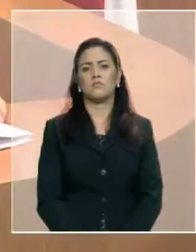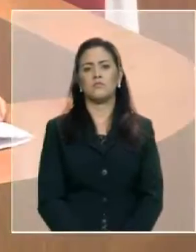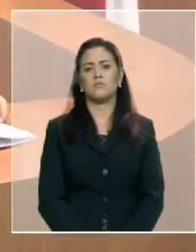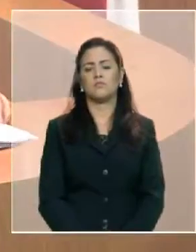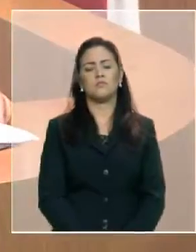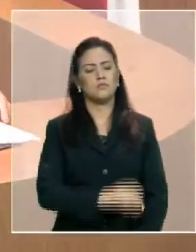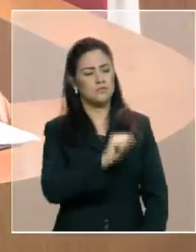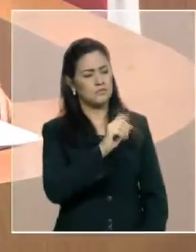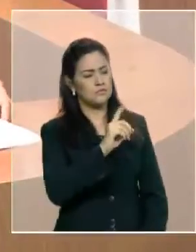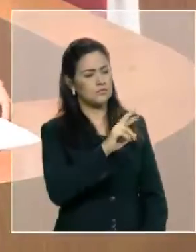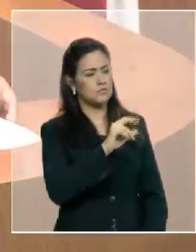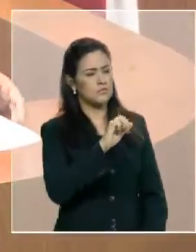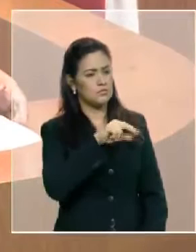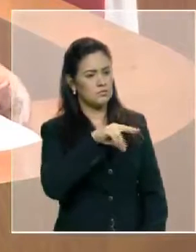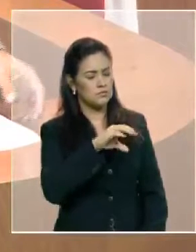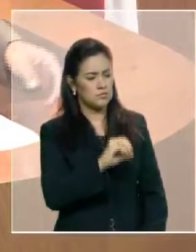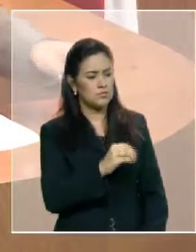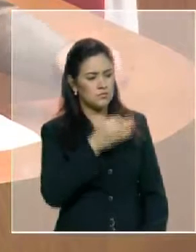Adriano.